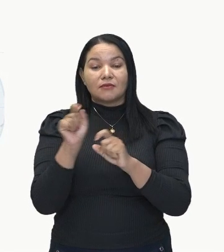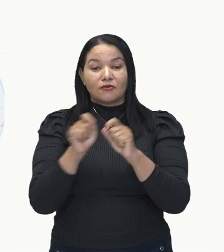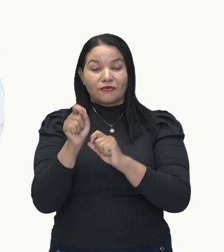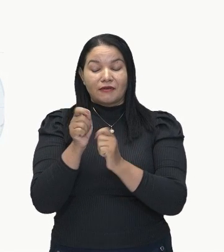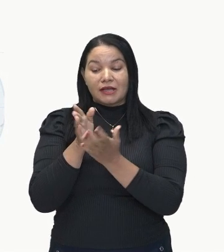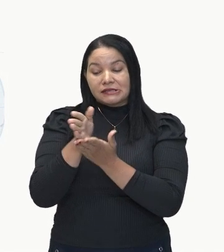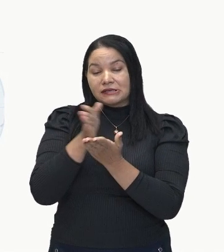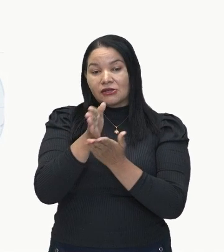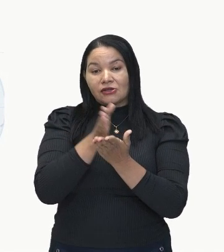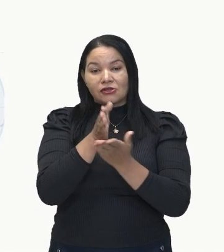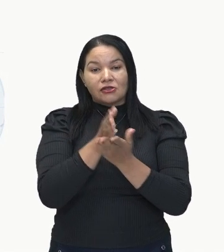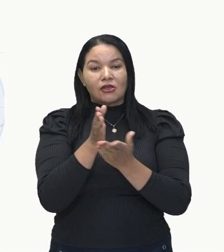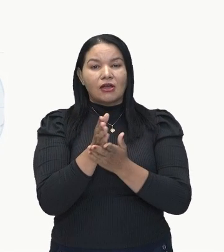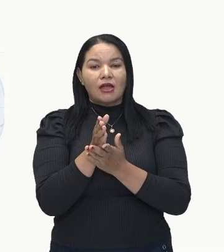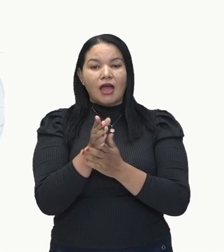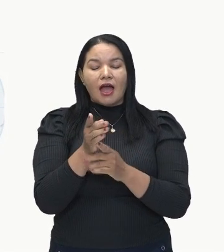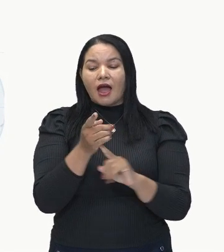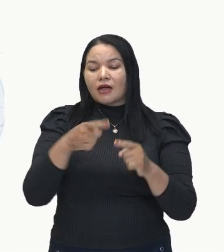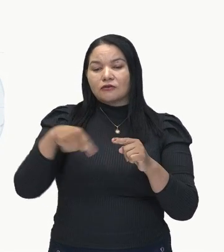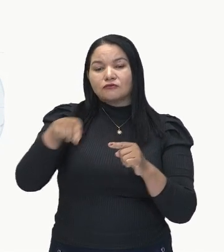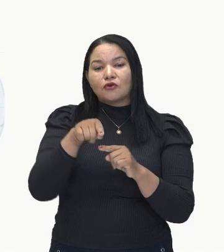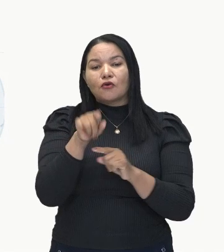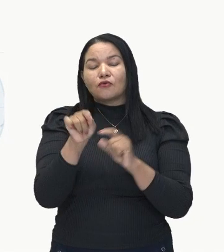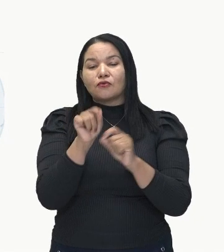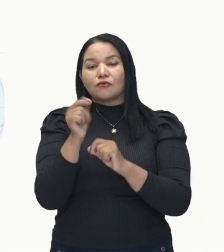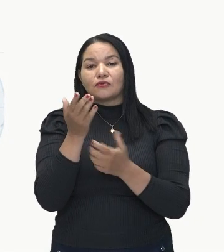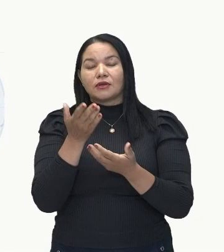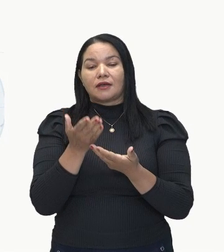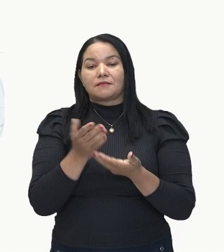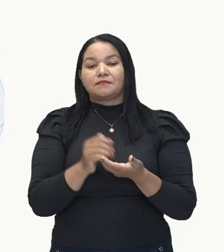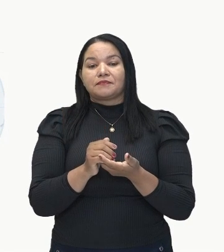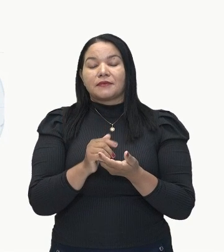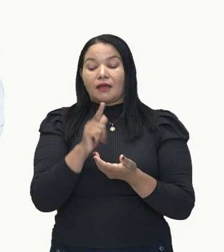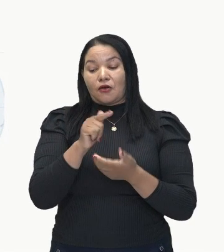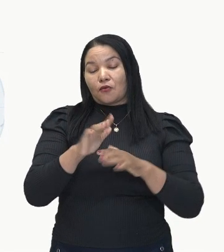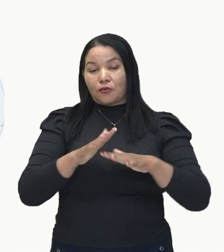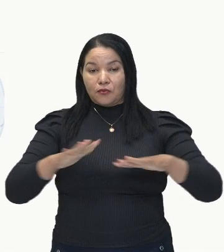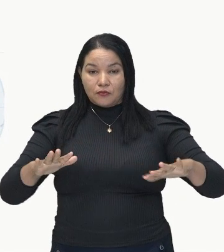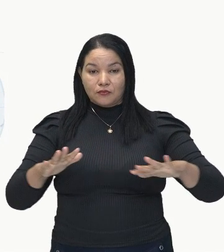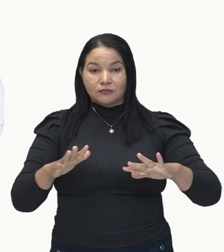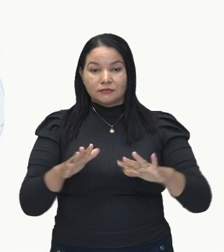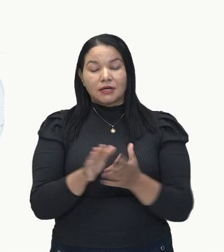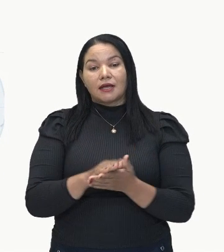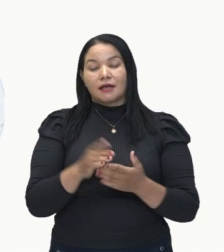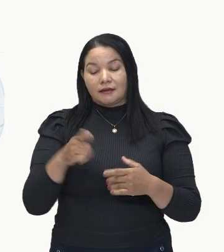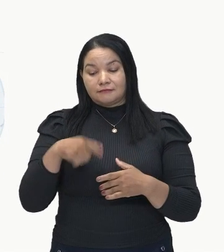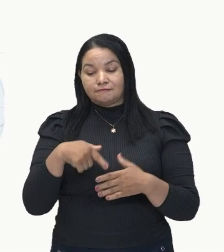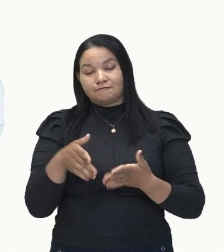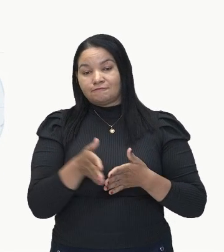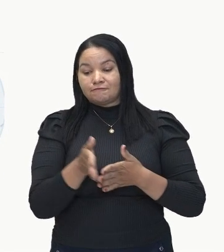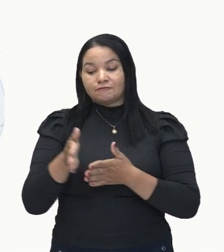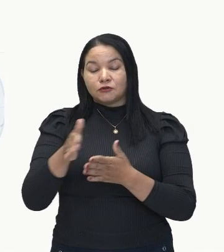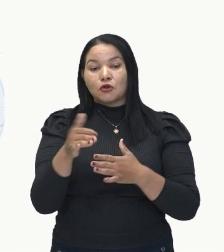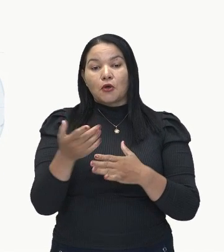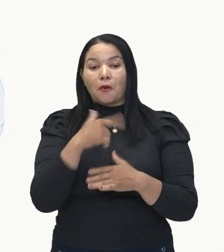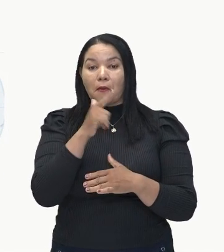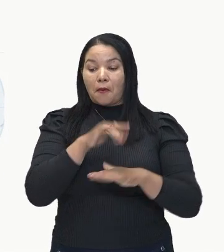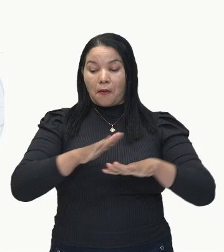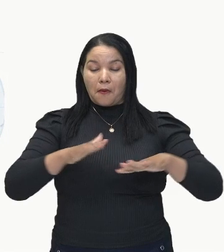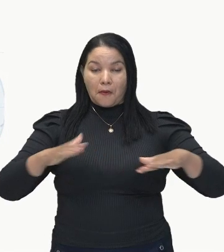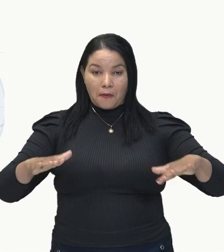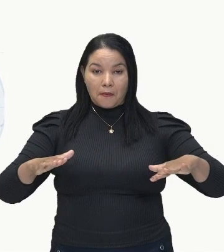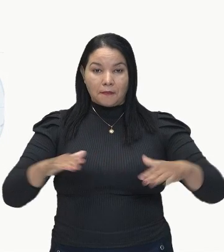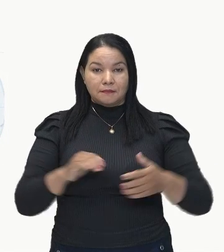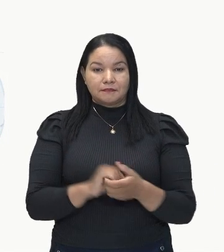aqui nos oceanos vai ser o quê? As correntes marítimas, tá? Então,